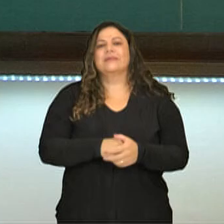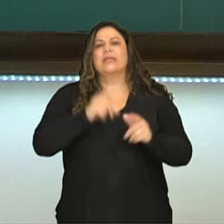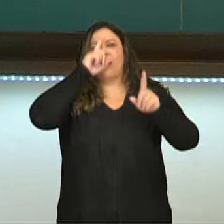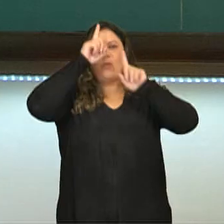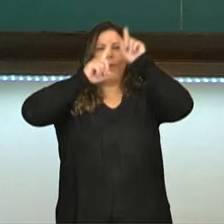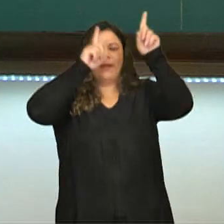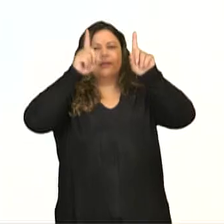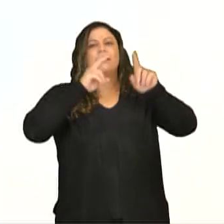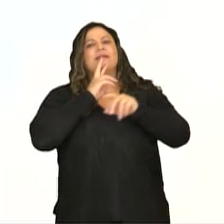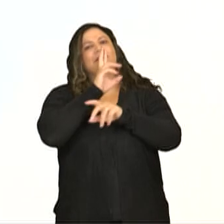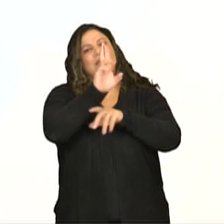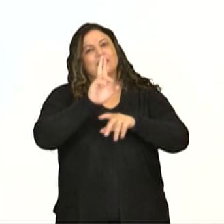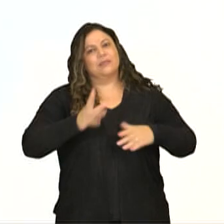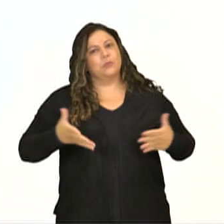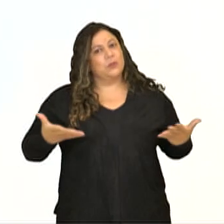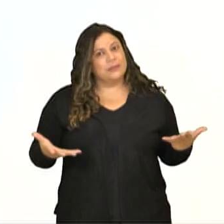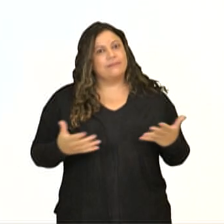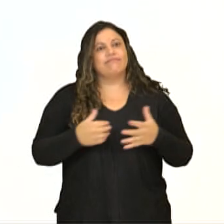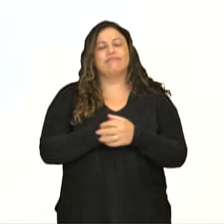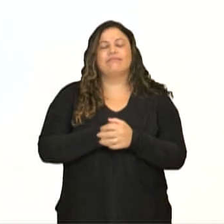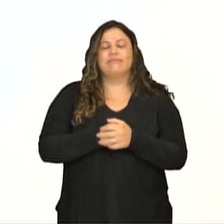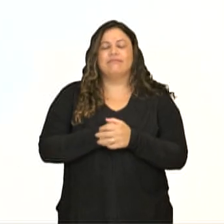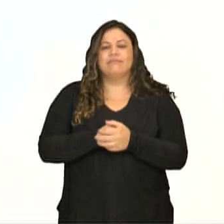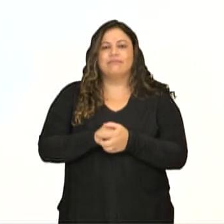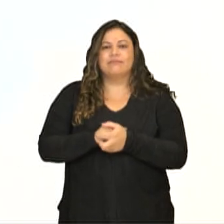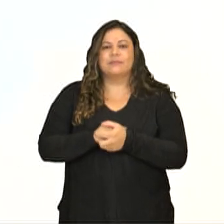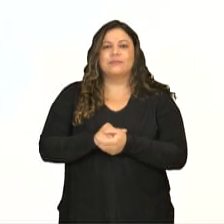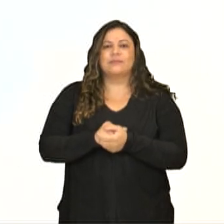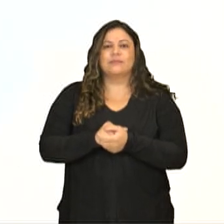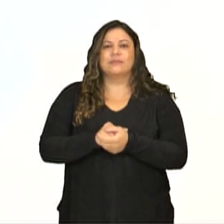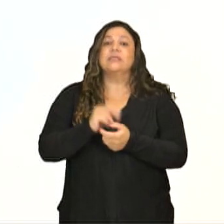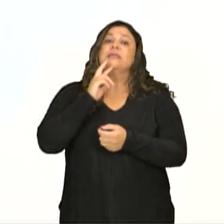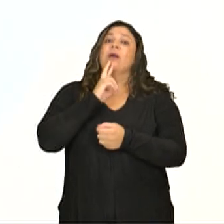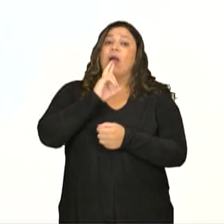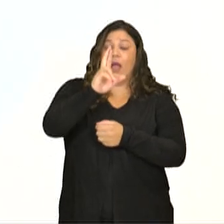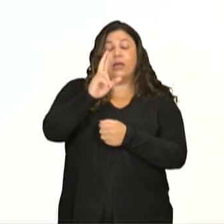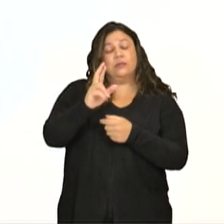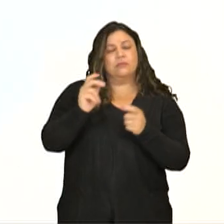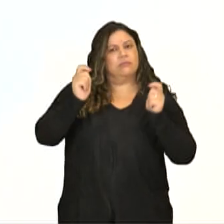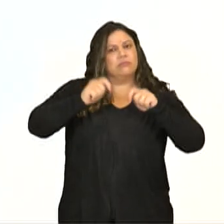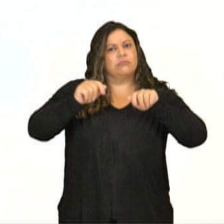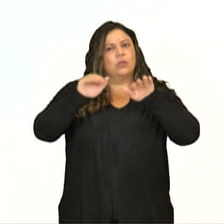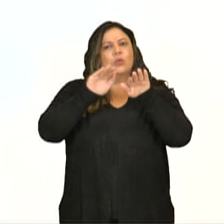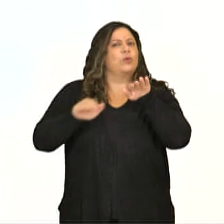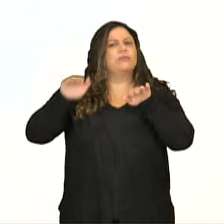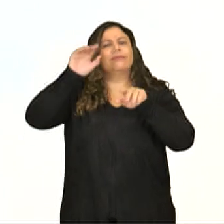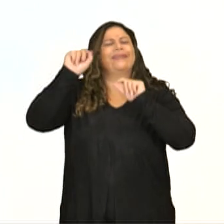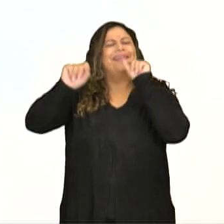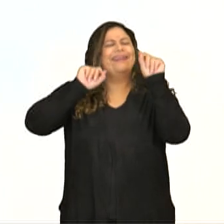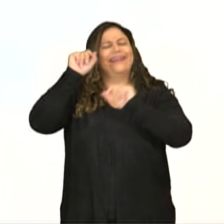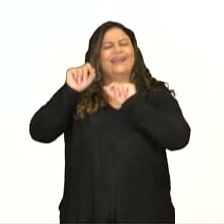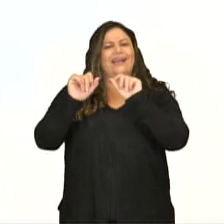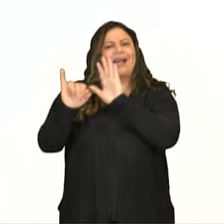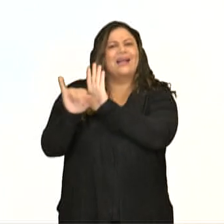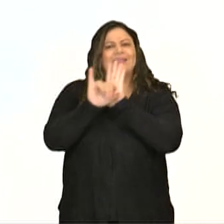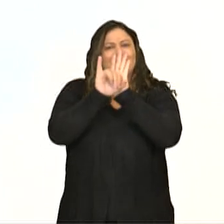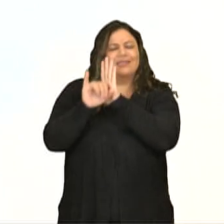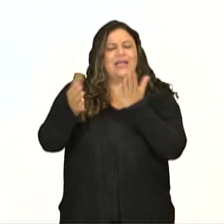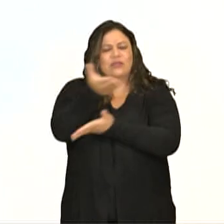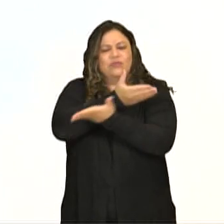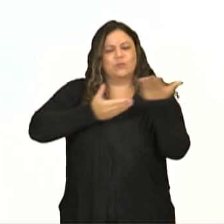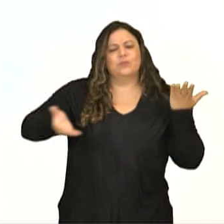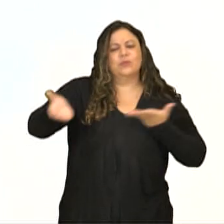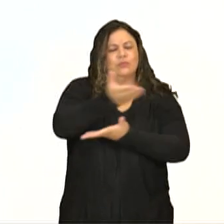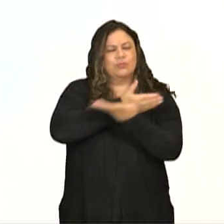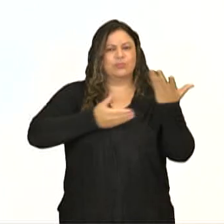ideia da resposta? Sua resposta deve ressaltar que a identidade cultural está articulada a